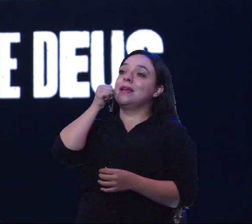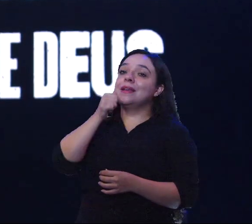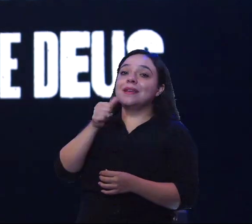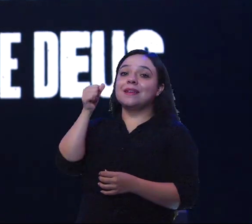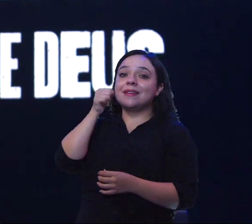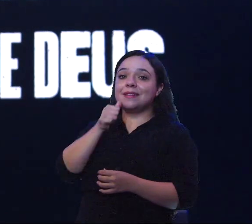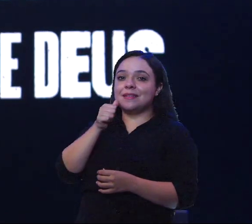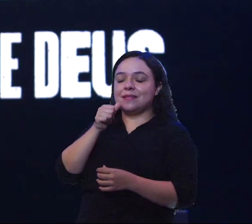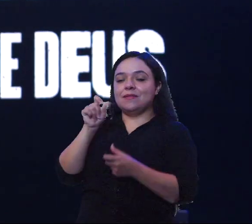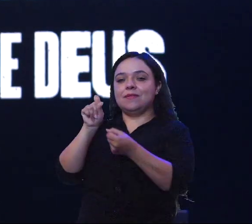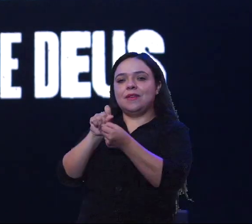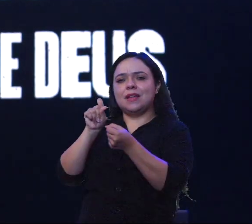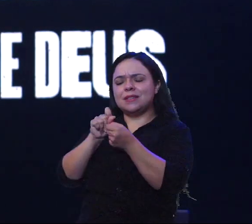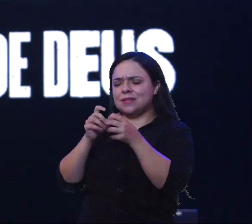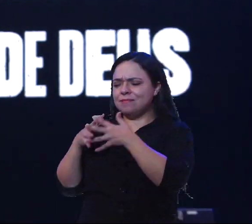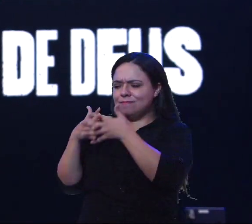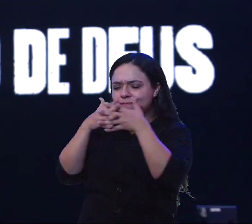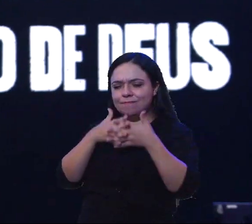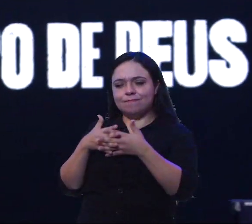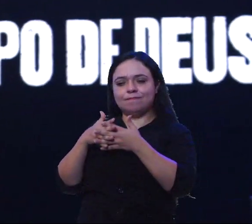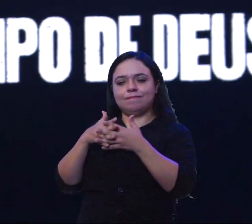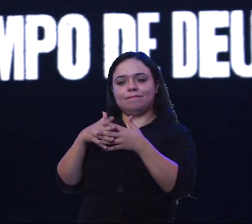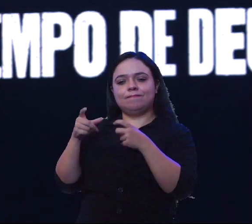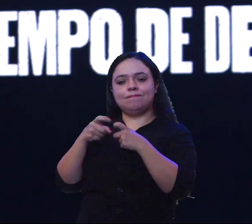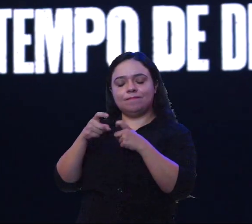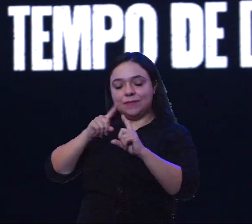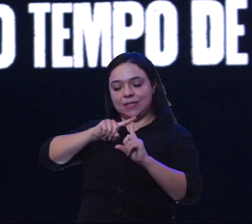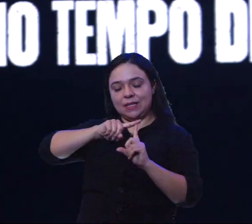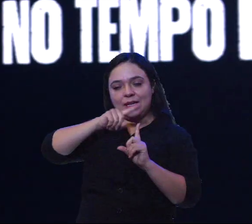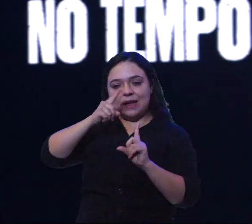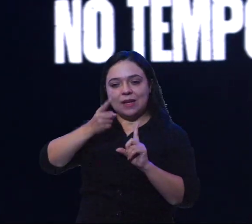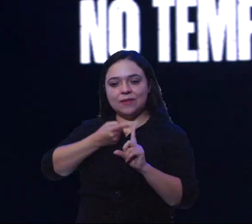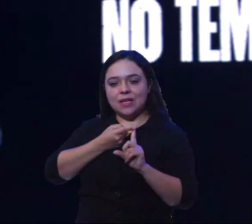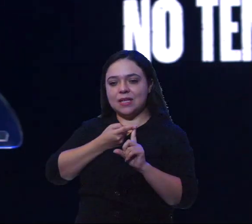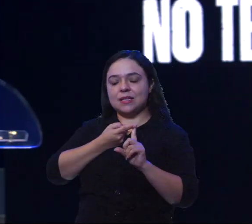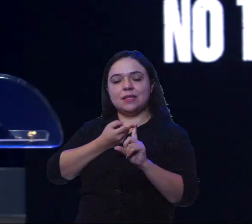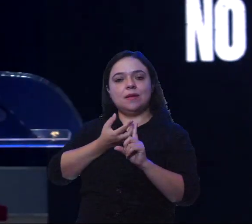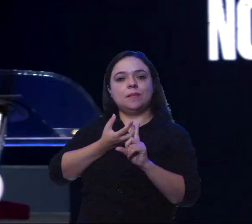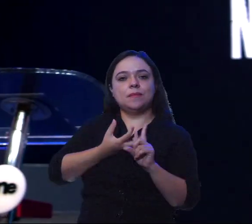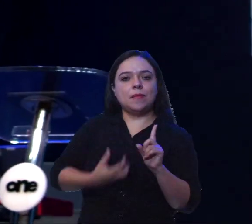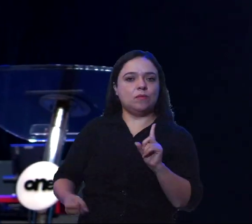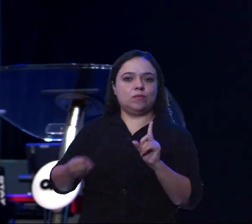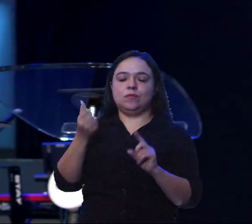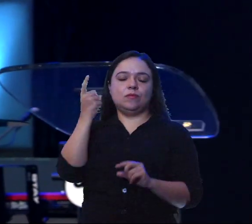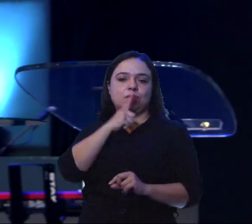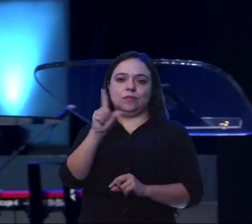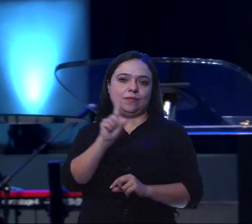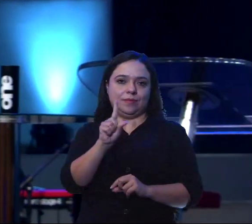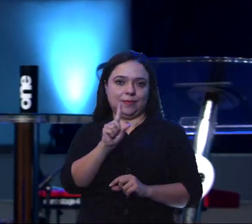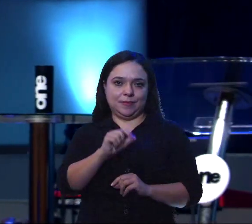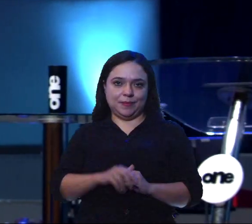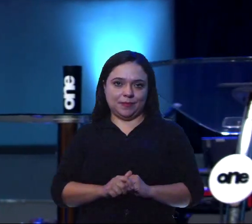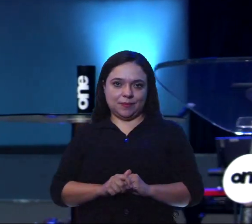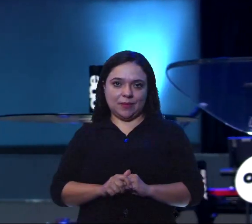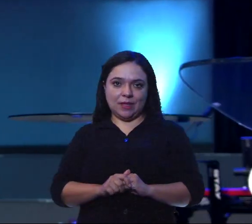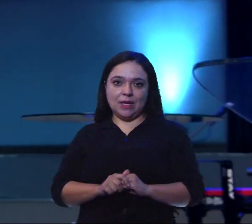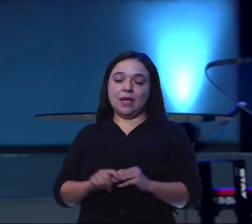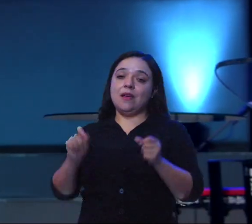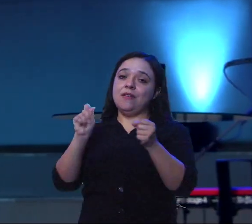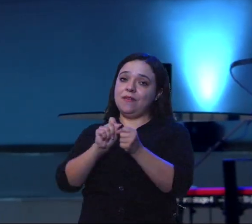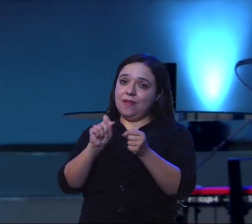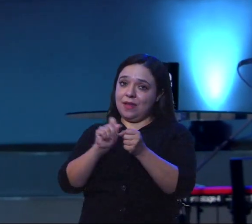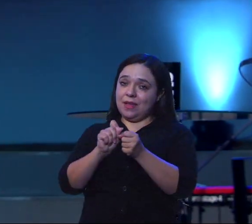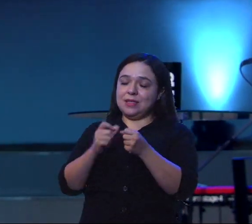uma série de complicações numa gravidez que não foi para frente, não deu certo. E teve até um procedimento